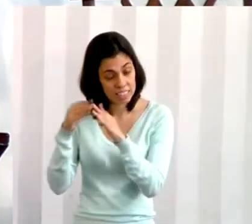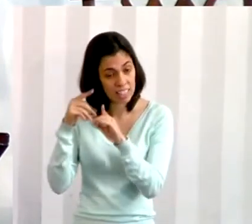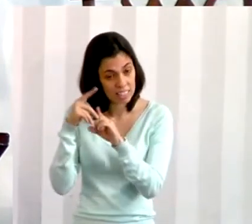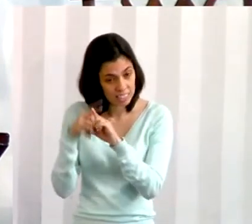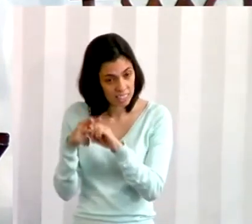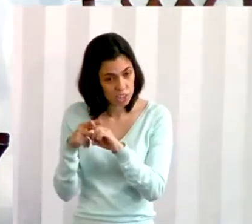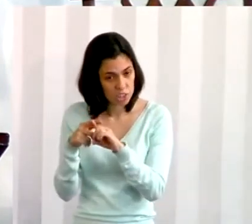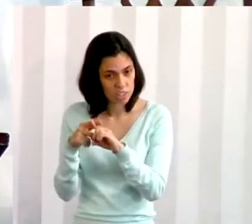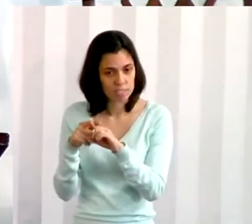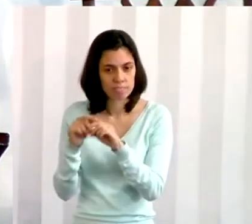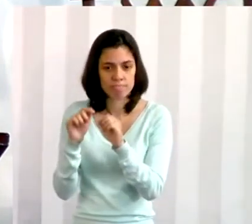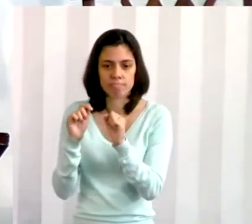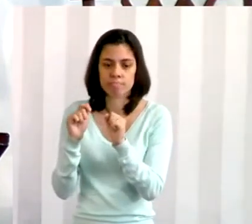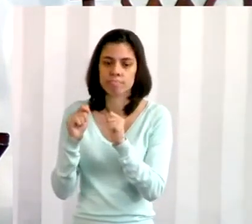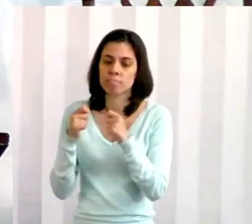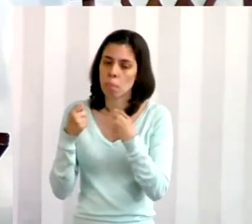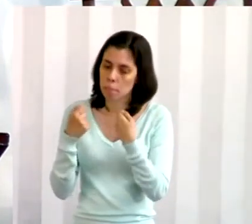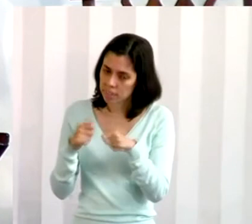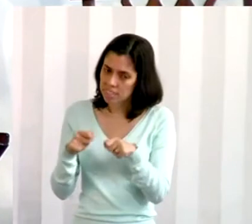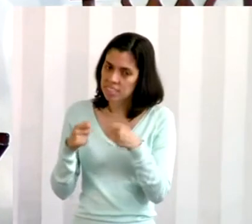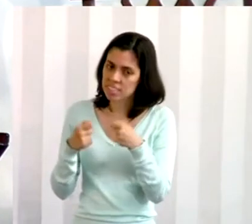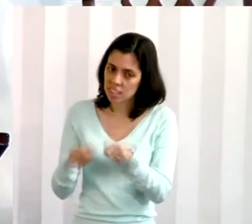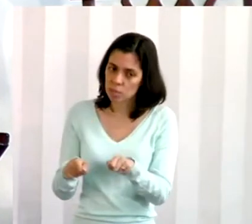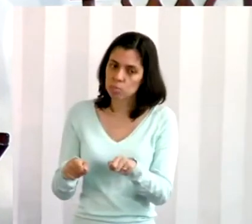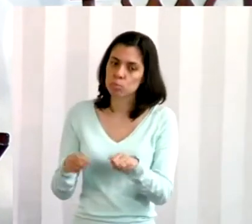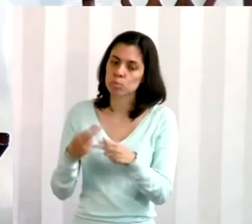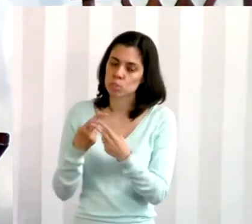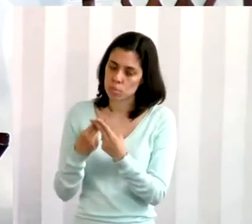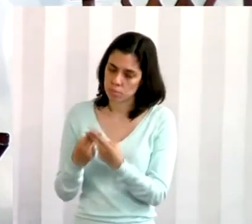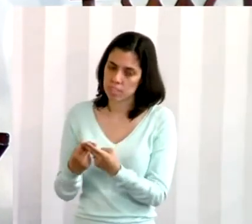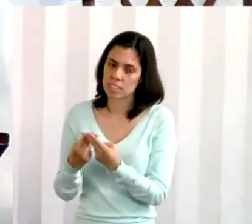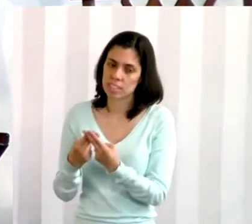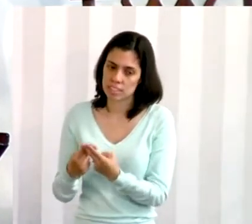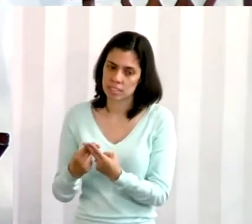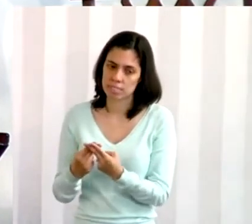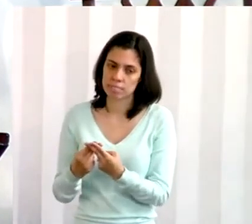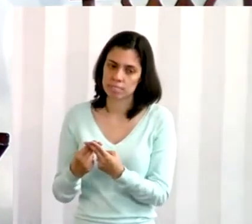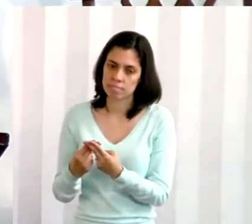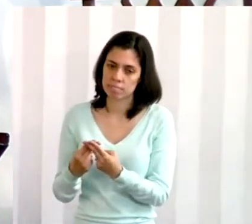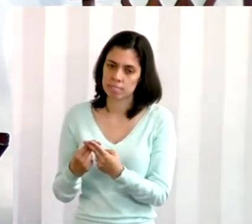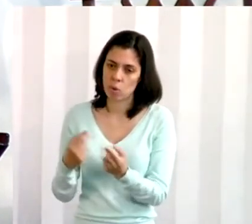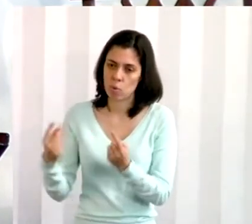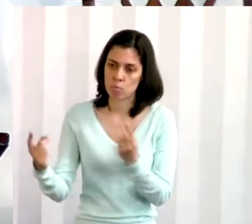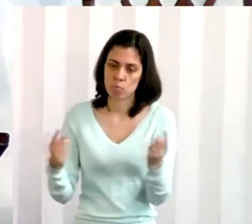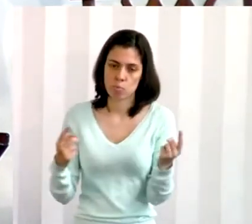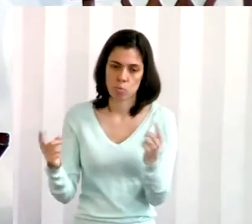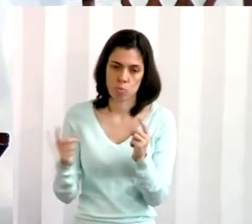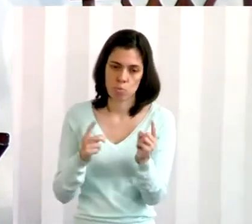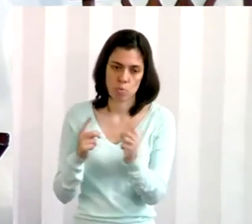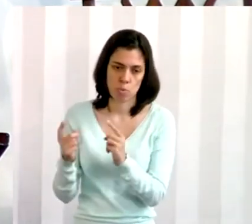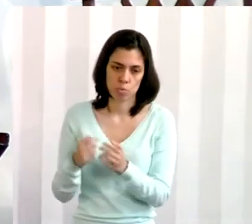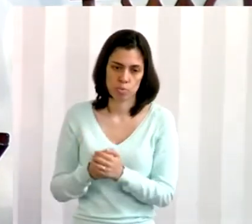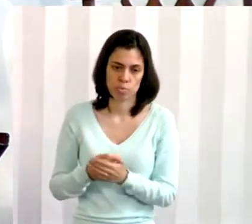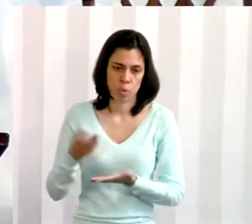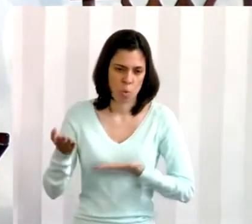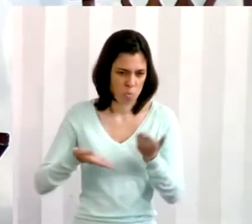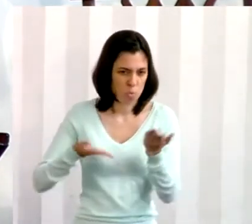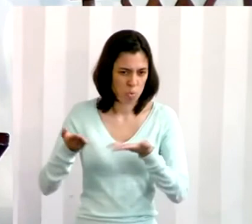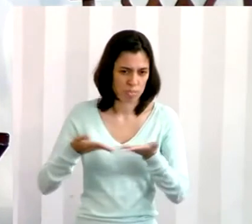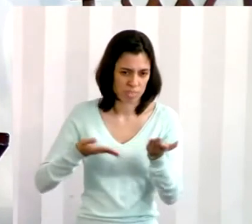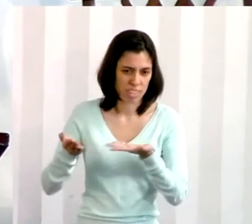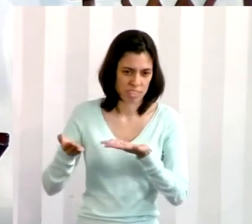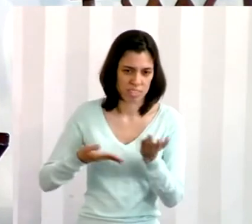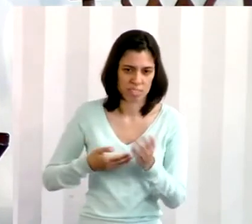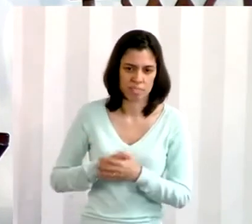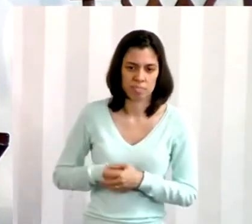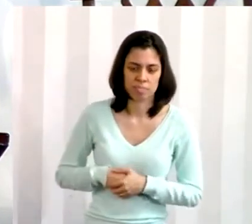os outros, revisitemos o nível de paciência. O cristianismo é um chamado a